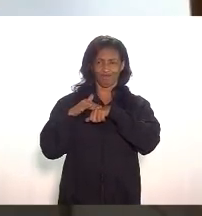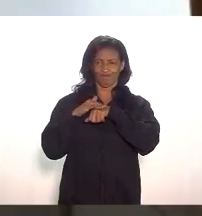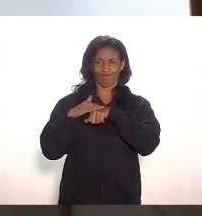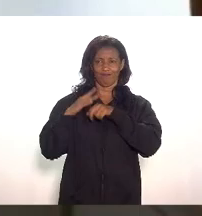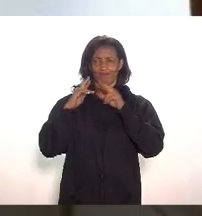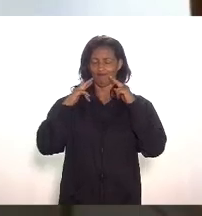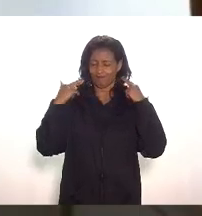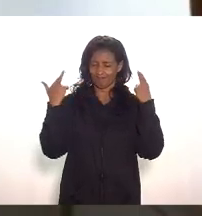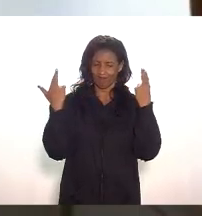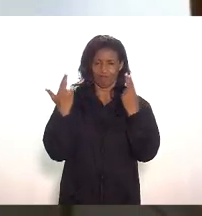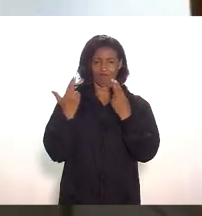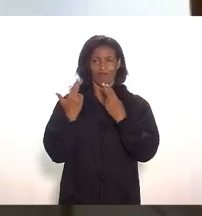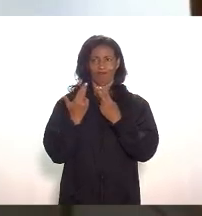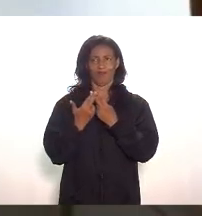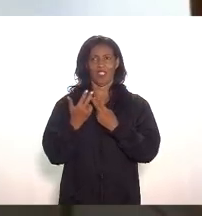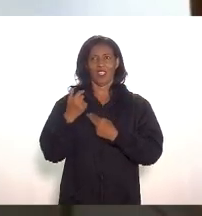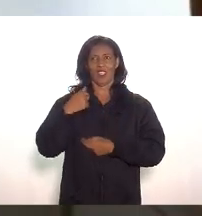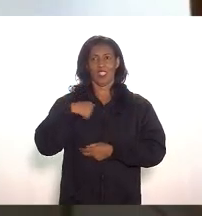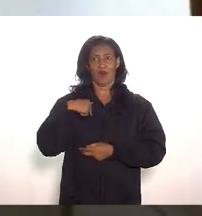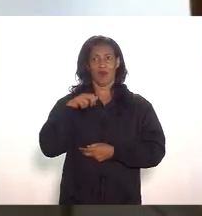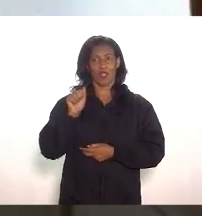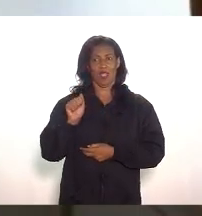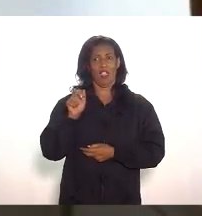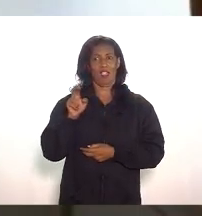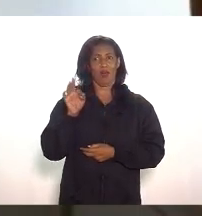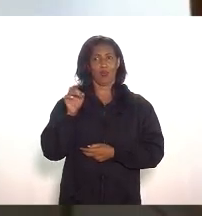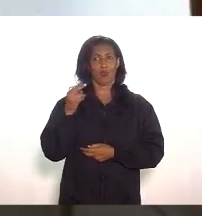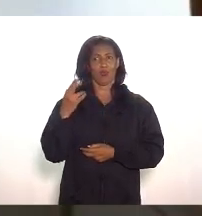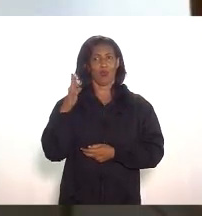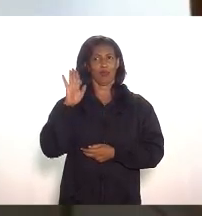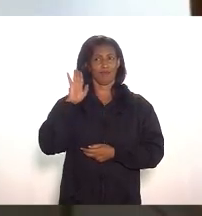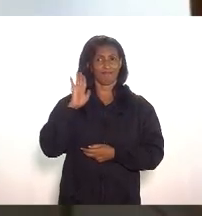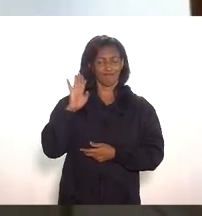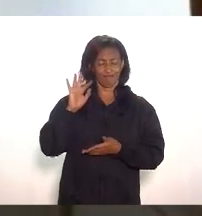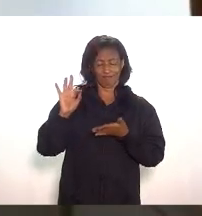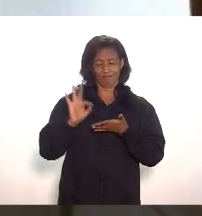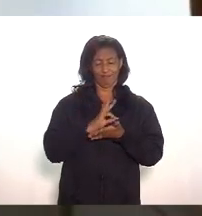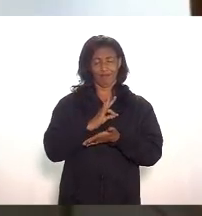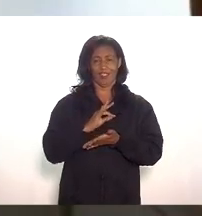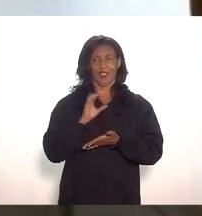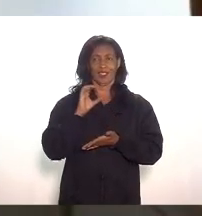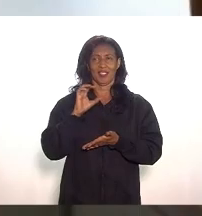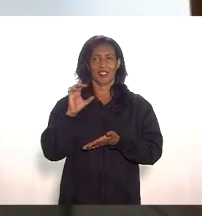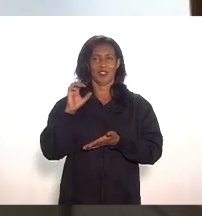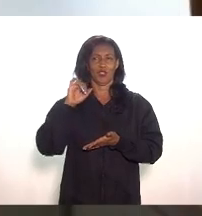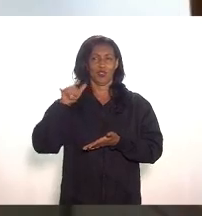Inclusive, eu fui autor do parecer na CCJ,